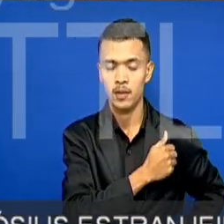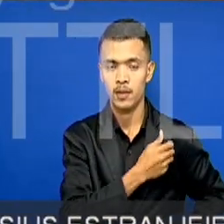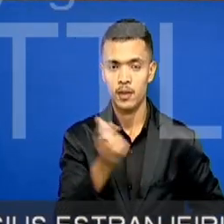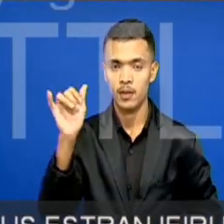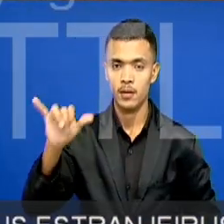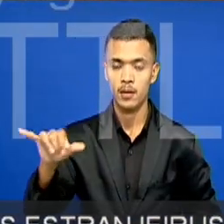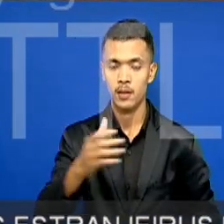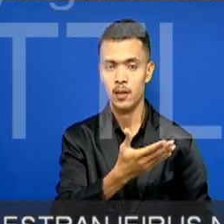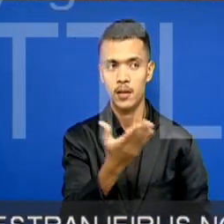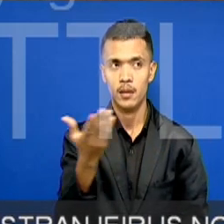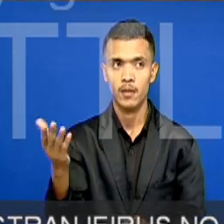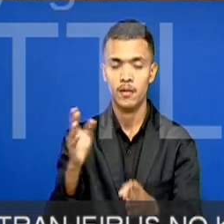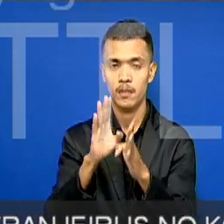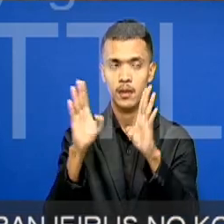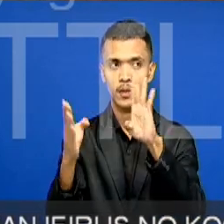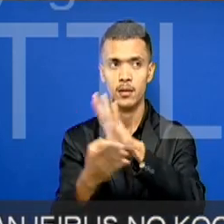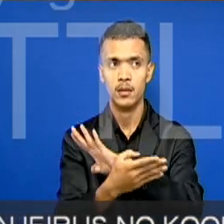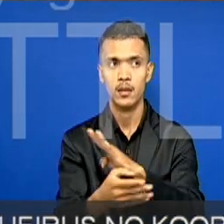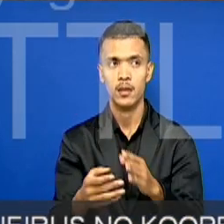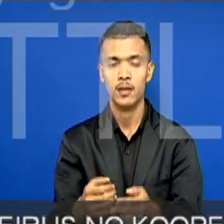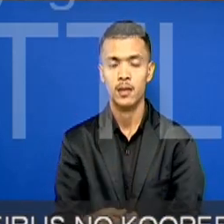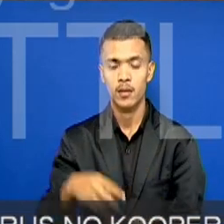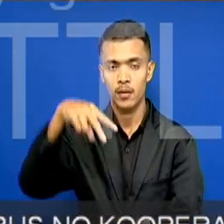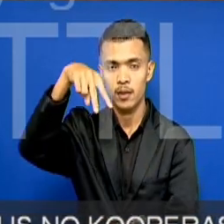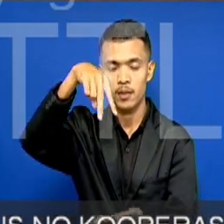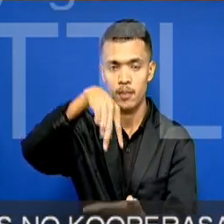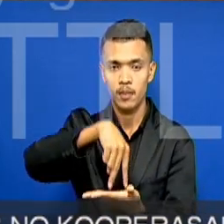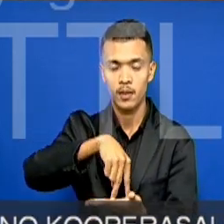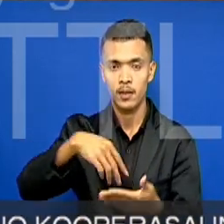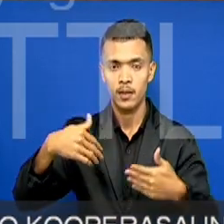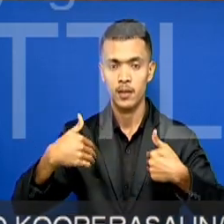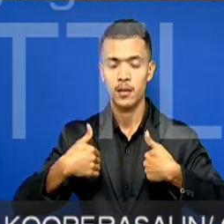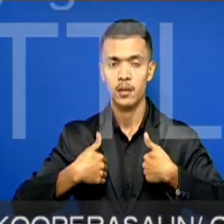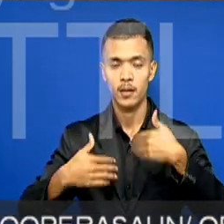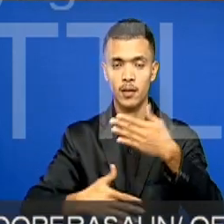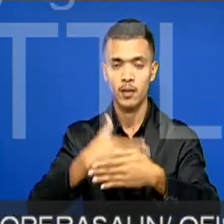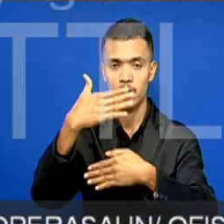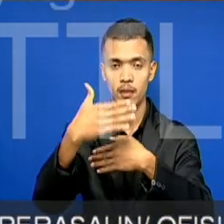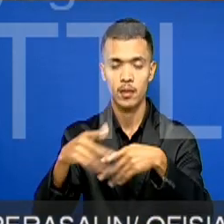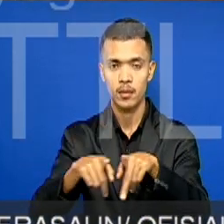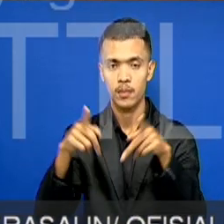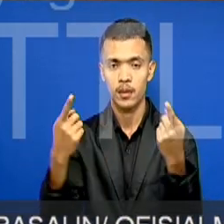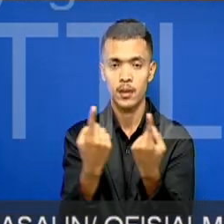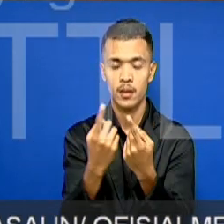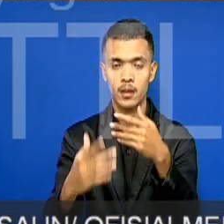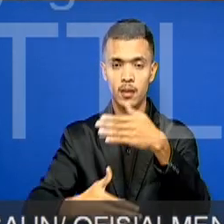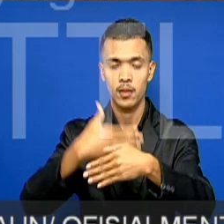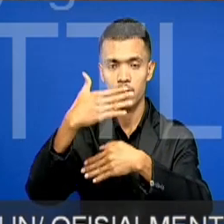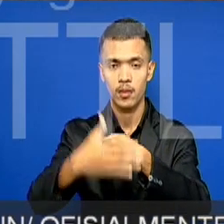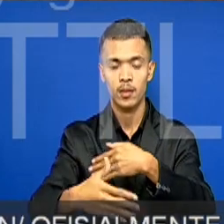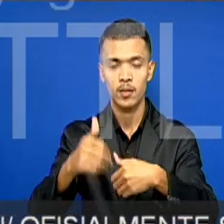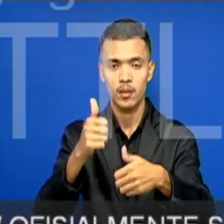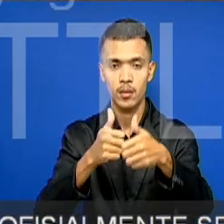saem futuro comandantes e companhias, no Hamrit e Prante, companhia de apoio, no governo for ordem,